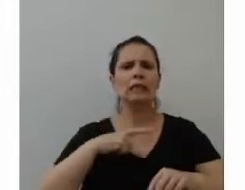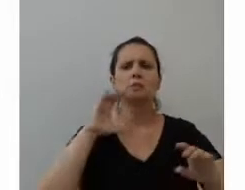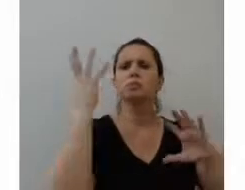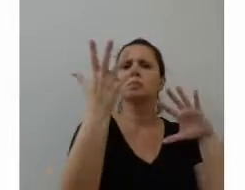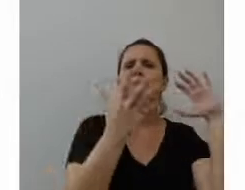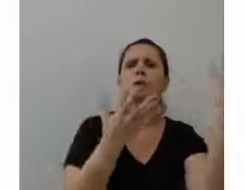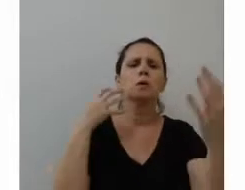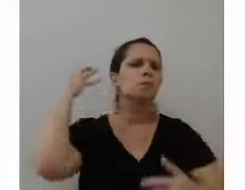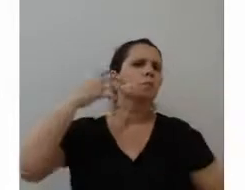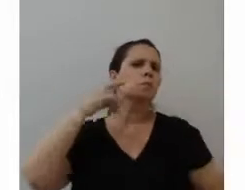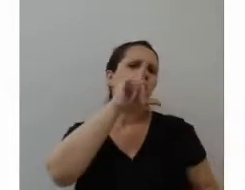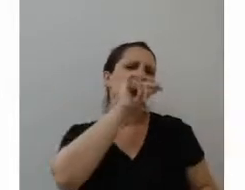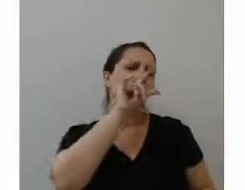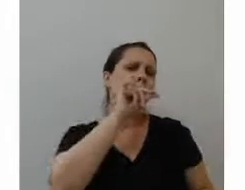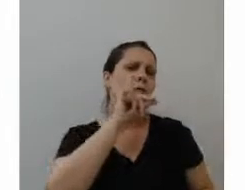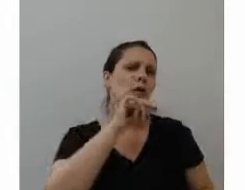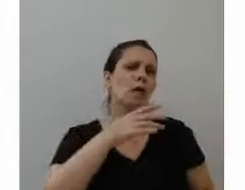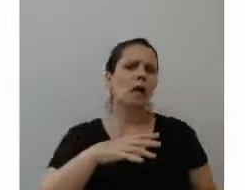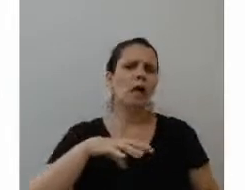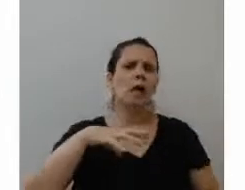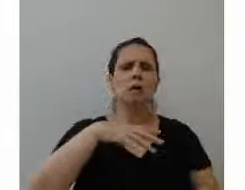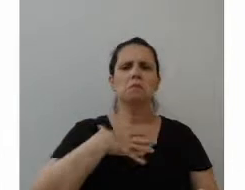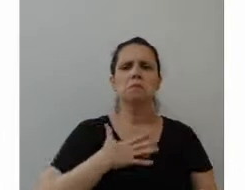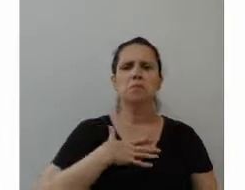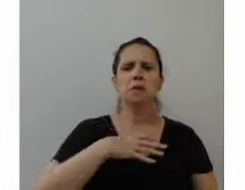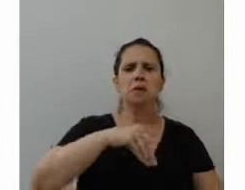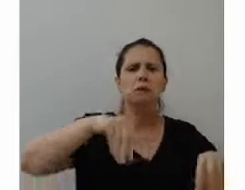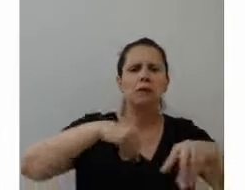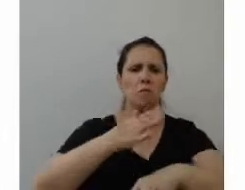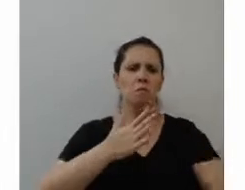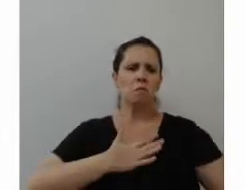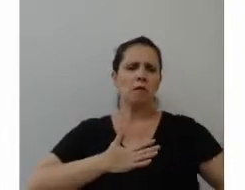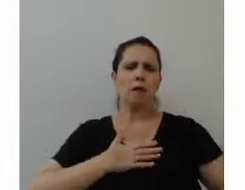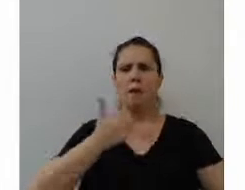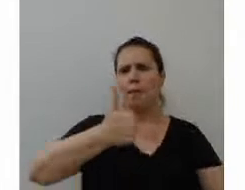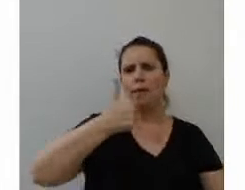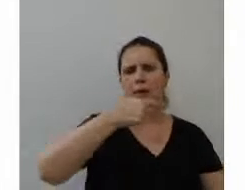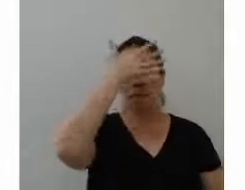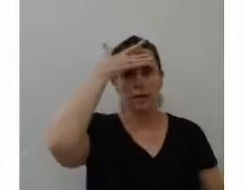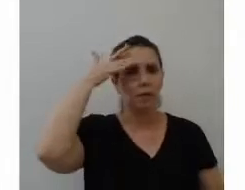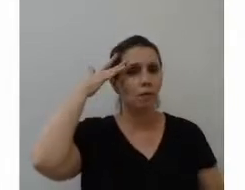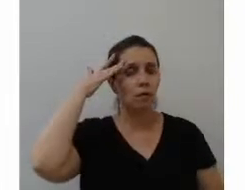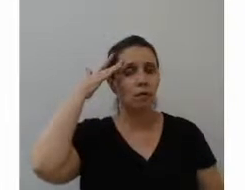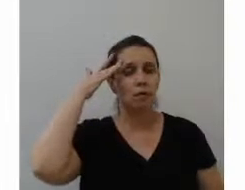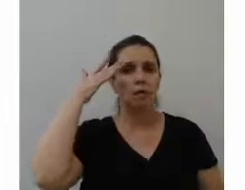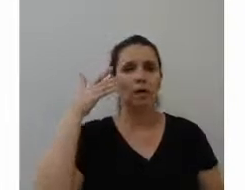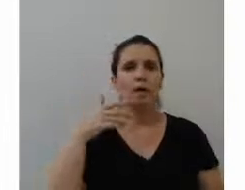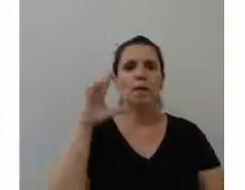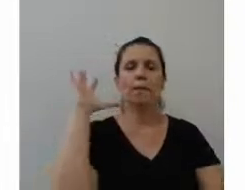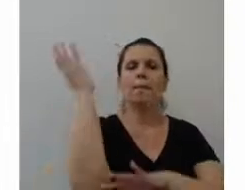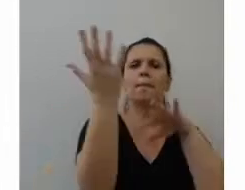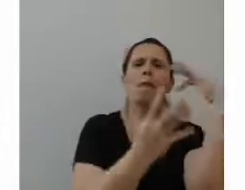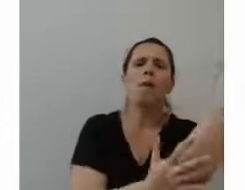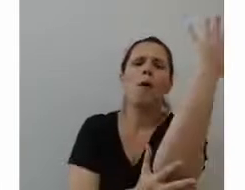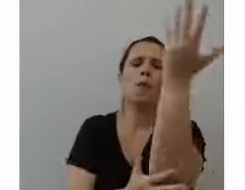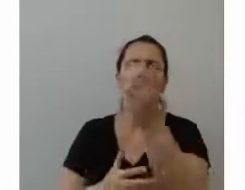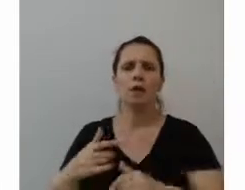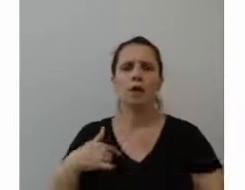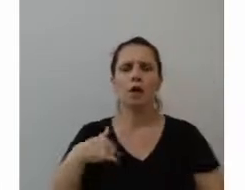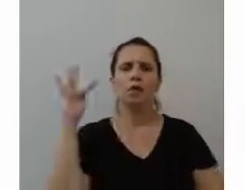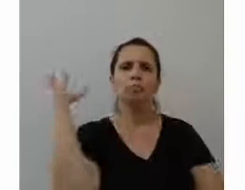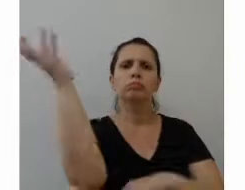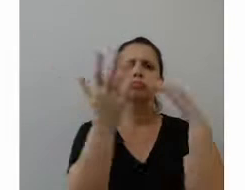sabiá. Esse pronome possessivo, a terra é minha. Olha a primeira pessoa aparecendo. Olha a palavra palmeiras, representação da